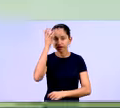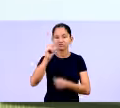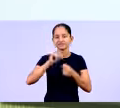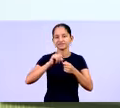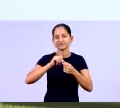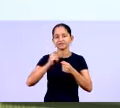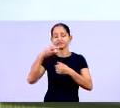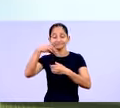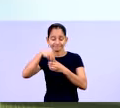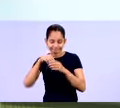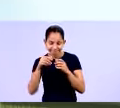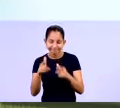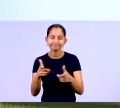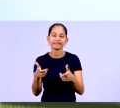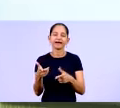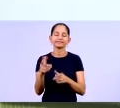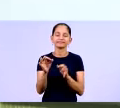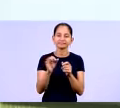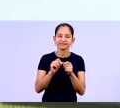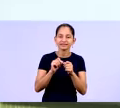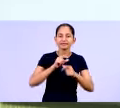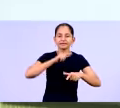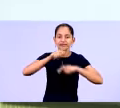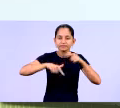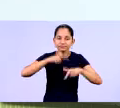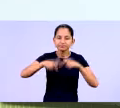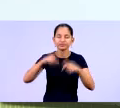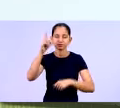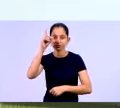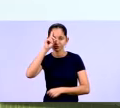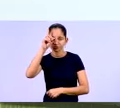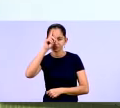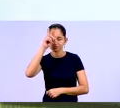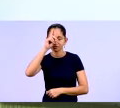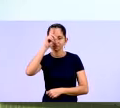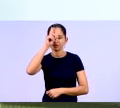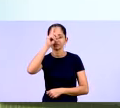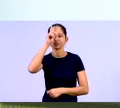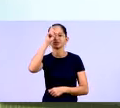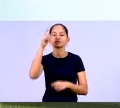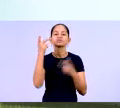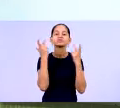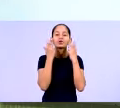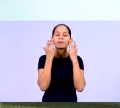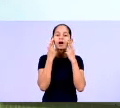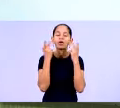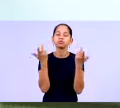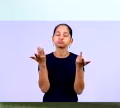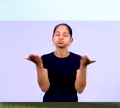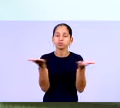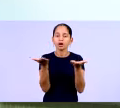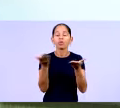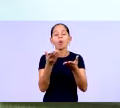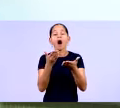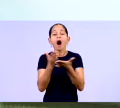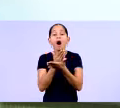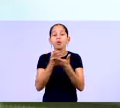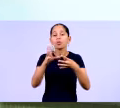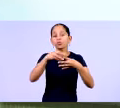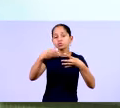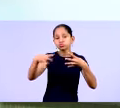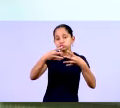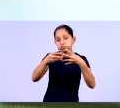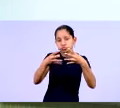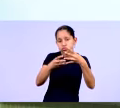têm alguns benefícios no seu dia a dia. E aí nós trouxemos algumas dessas características para que